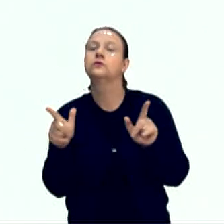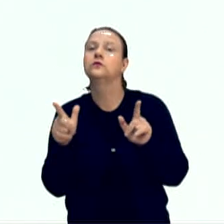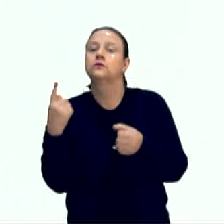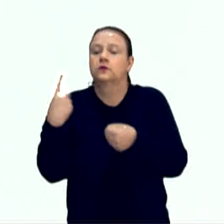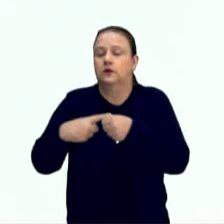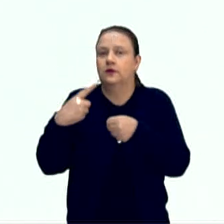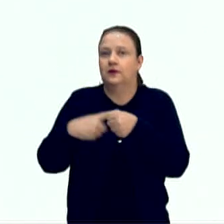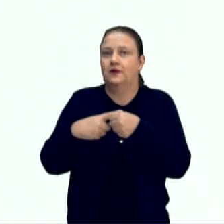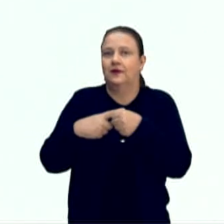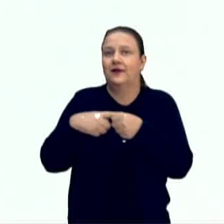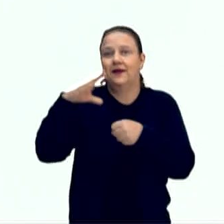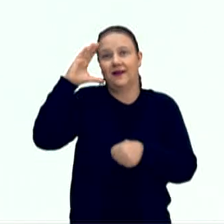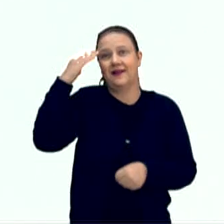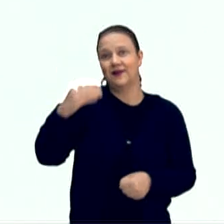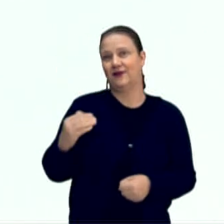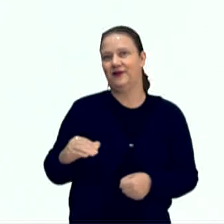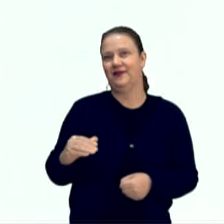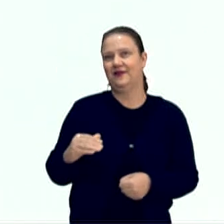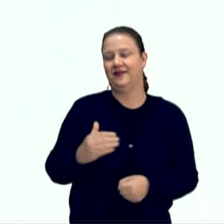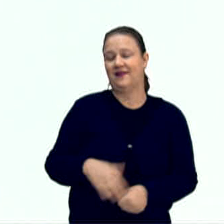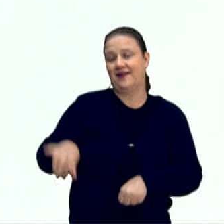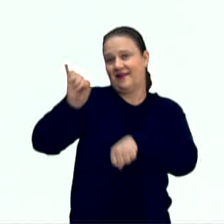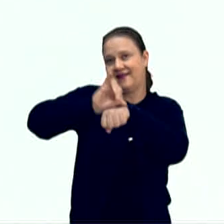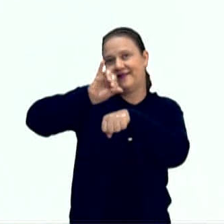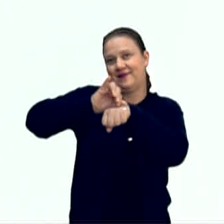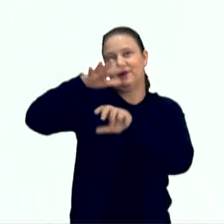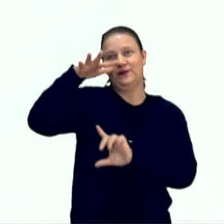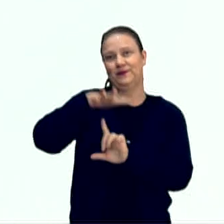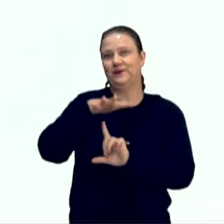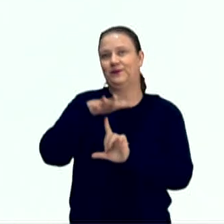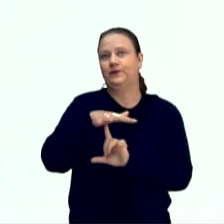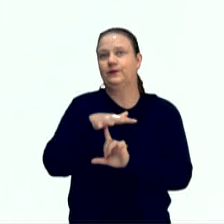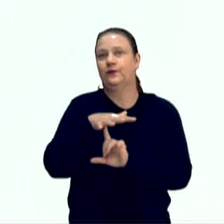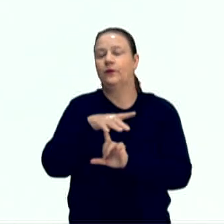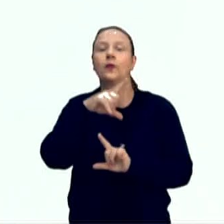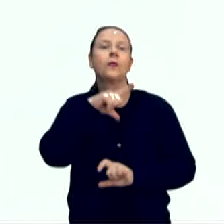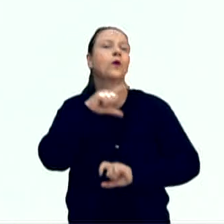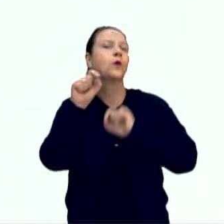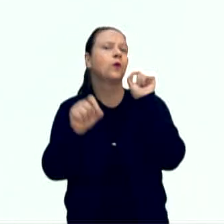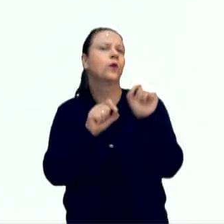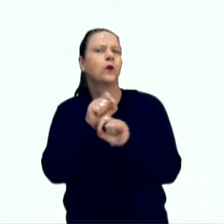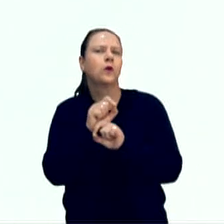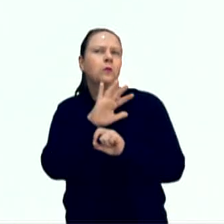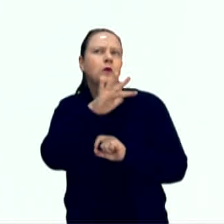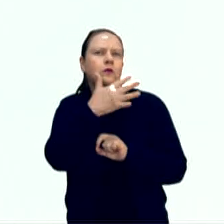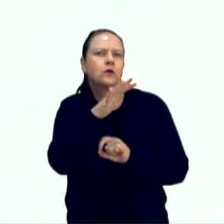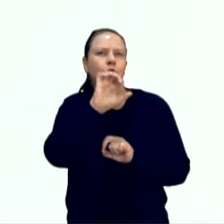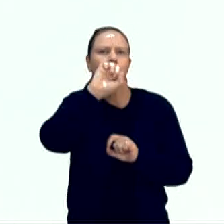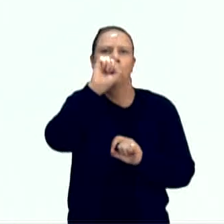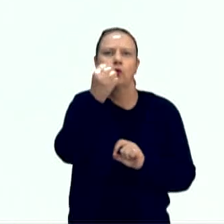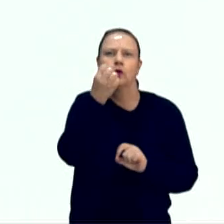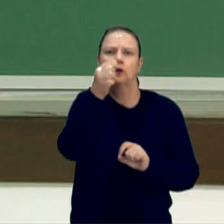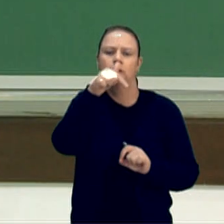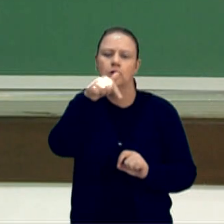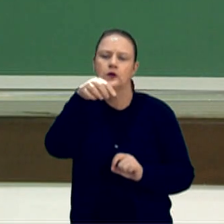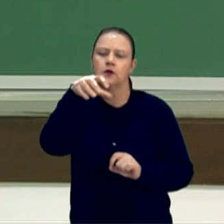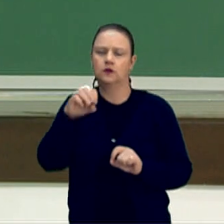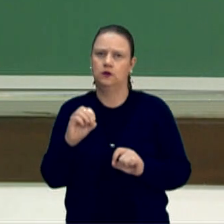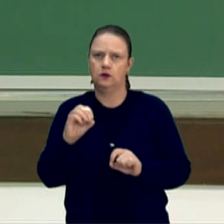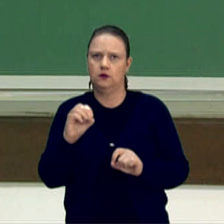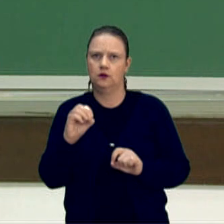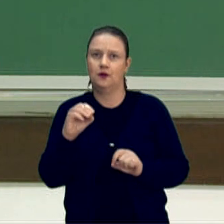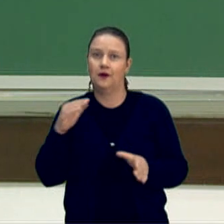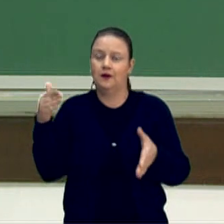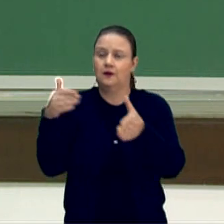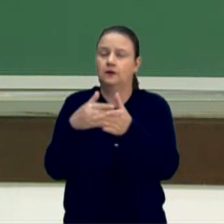de Curitiba, que é a capital aí do Paraná, que está numa altimetria entre 870 até